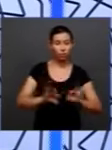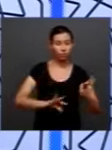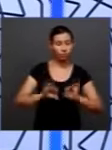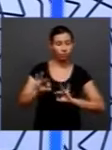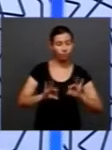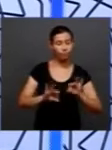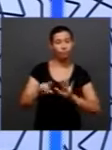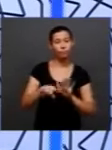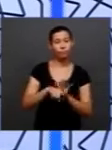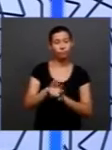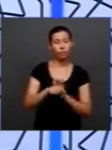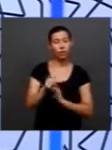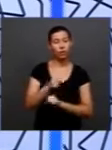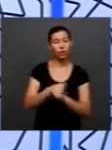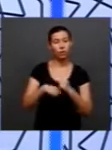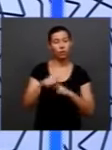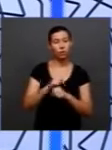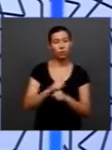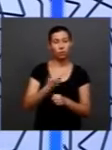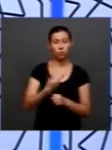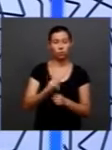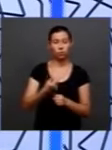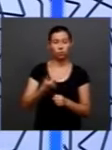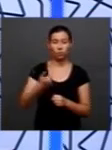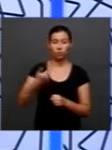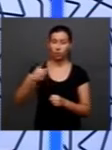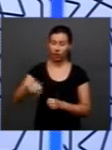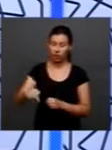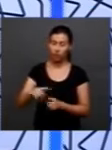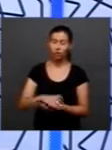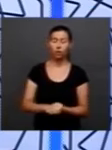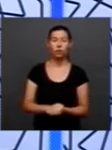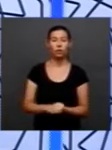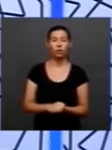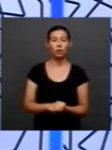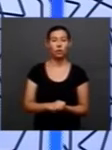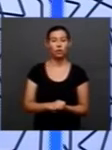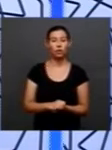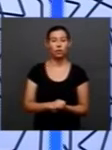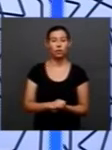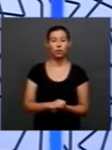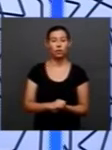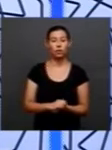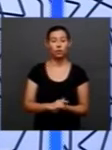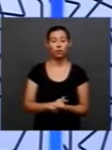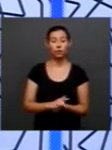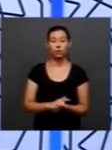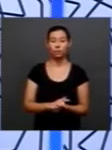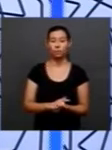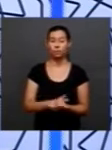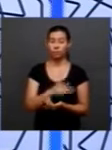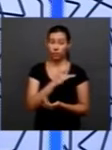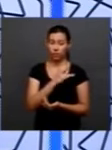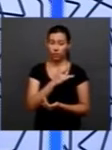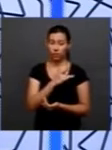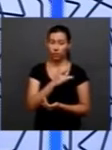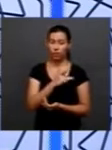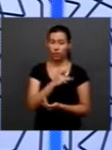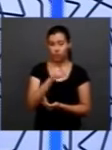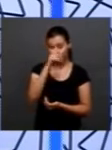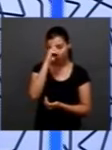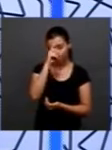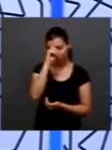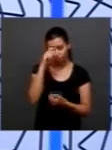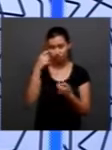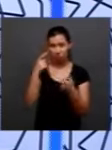desde 2007, a gente tem essa ação para acolher essas demandas em saúde, e problematizar isso também na